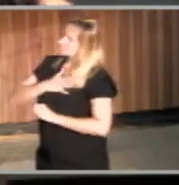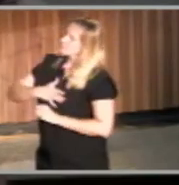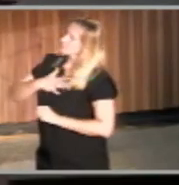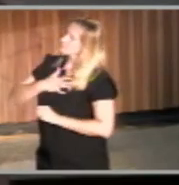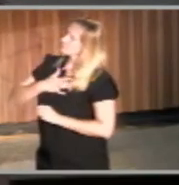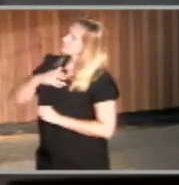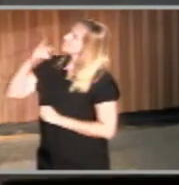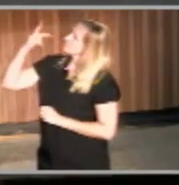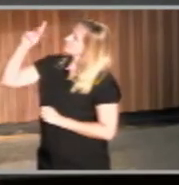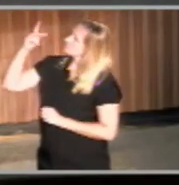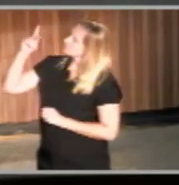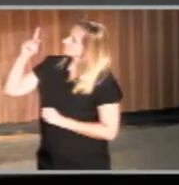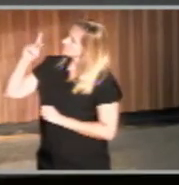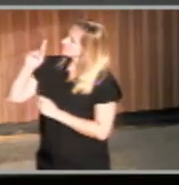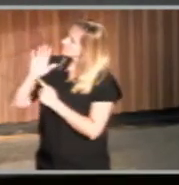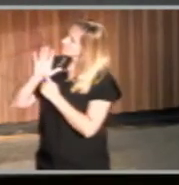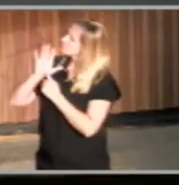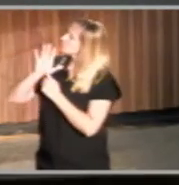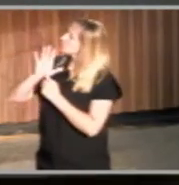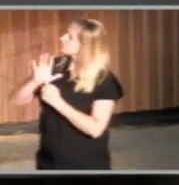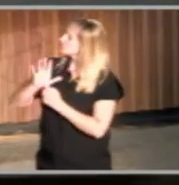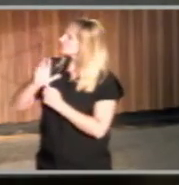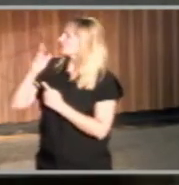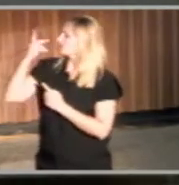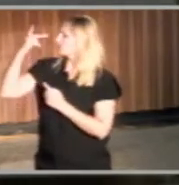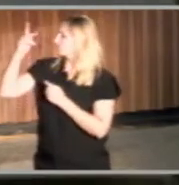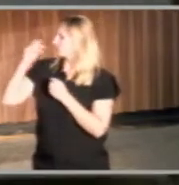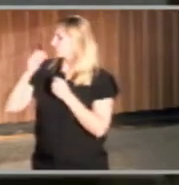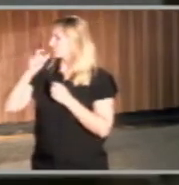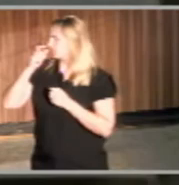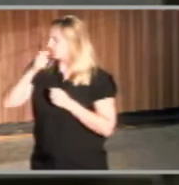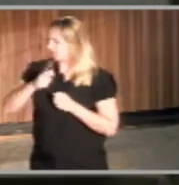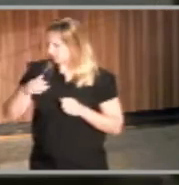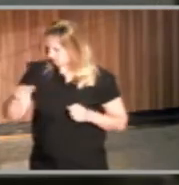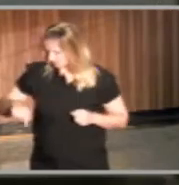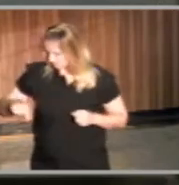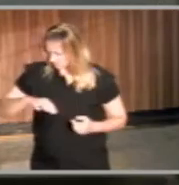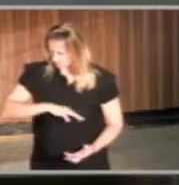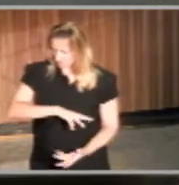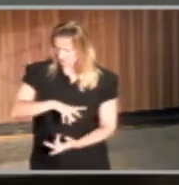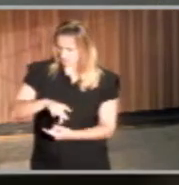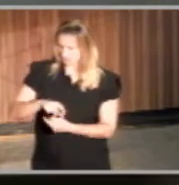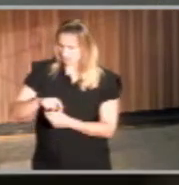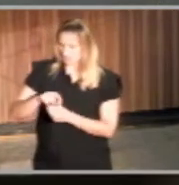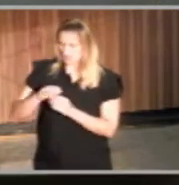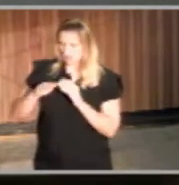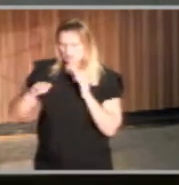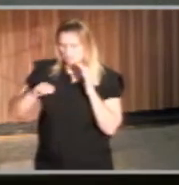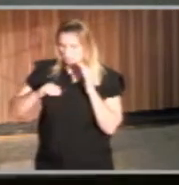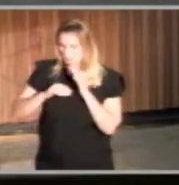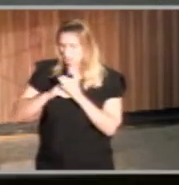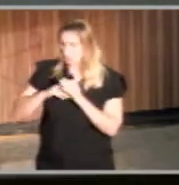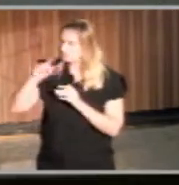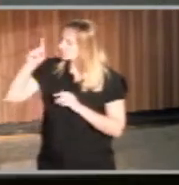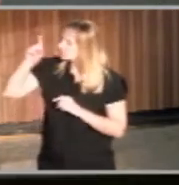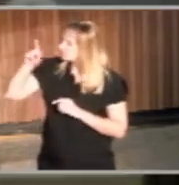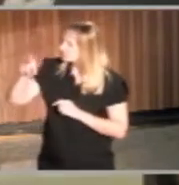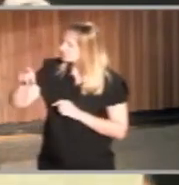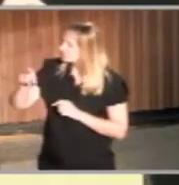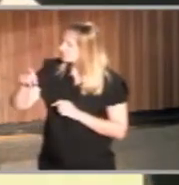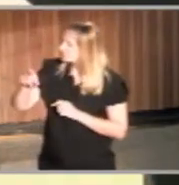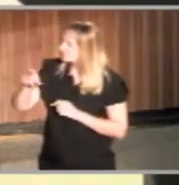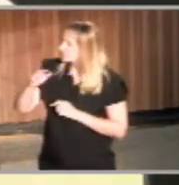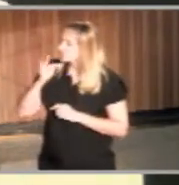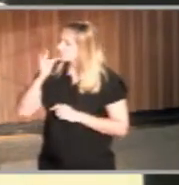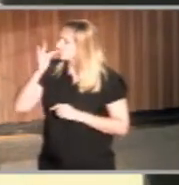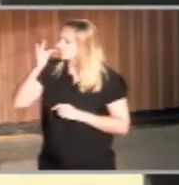mostrar o Senhor nessa terra, por onde nós andamos. Obrigado, Deus. Tudo que o Senhor é e tem